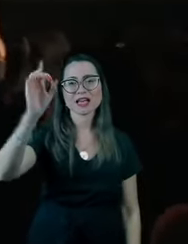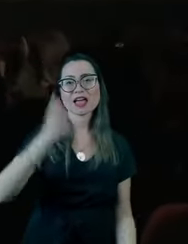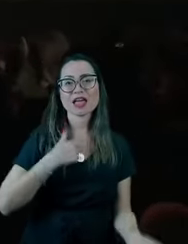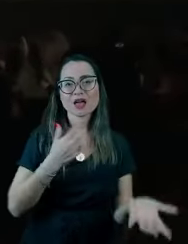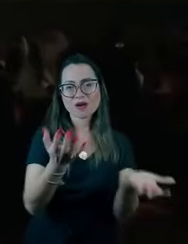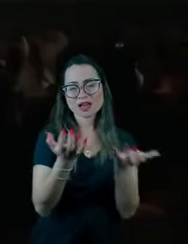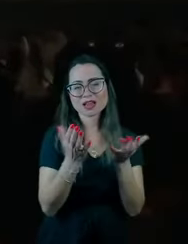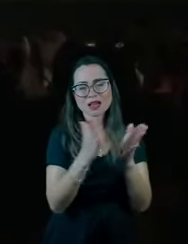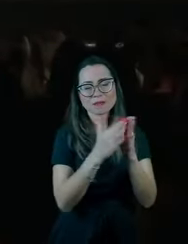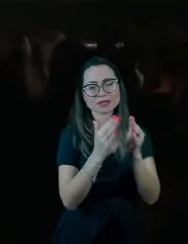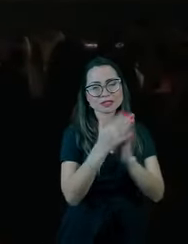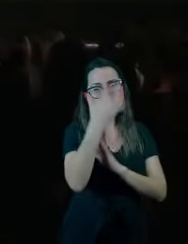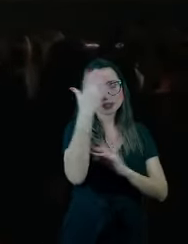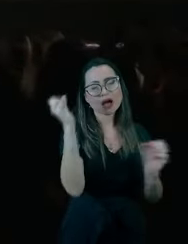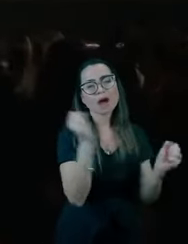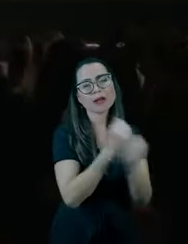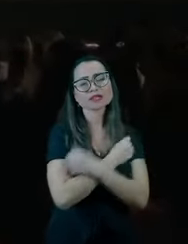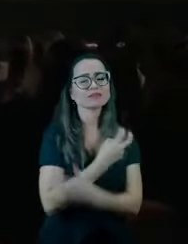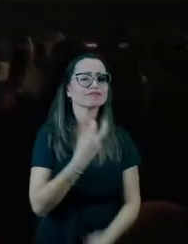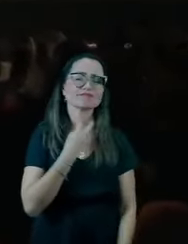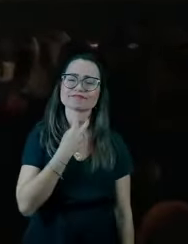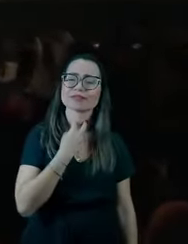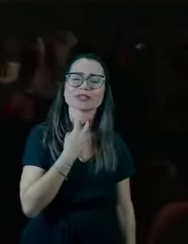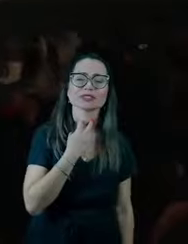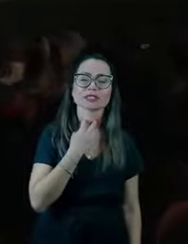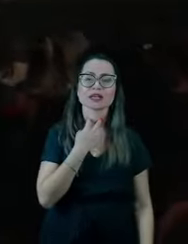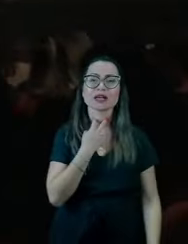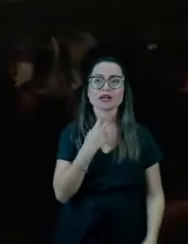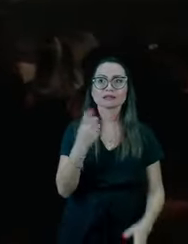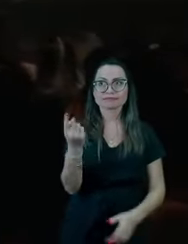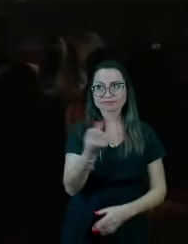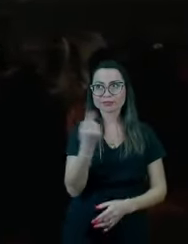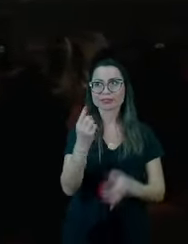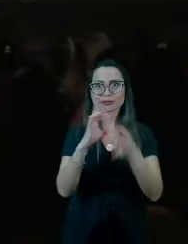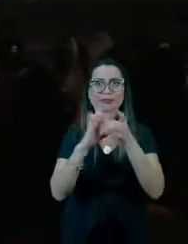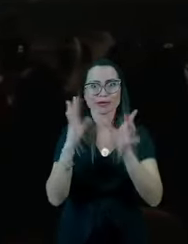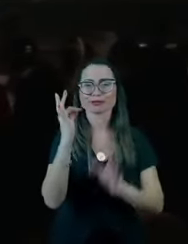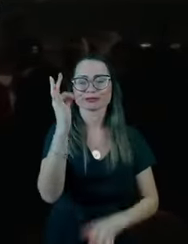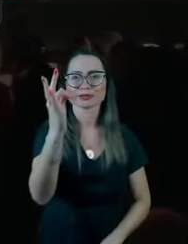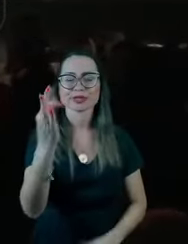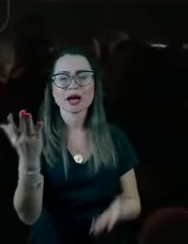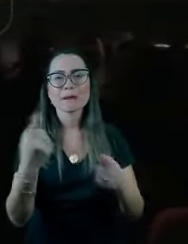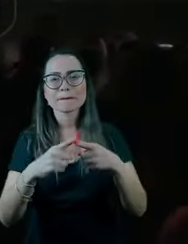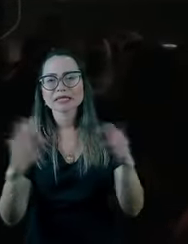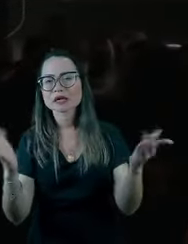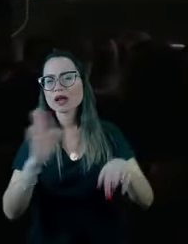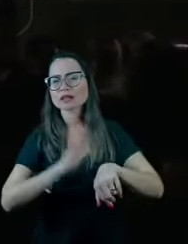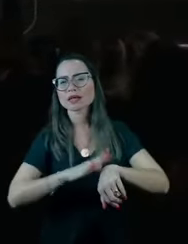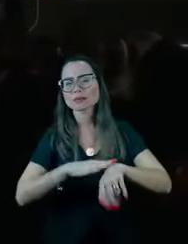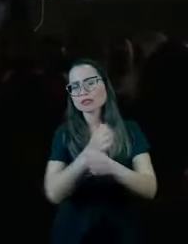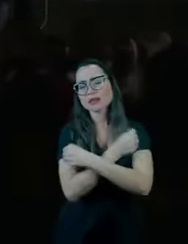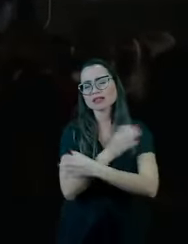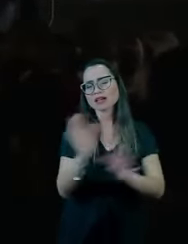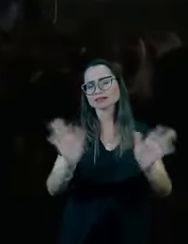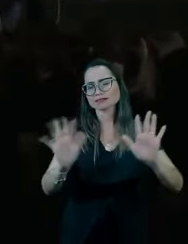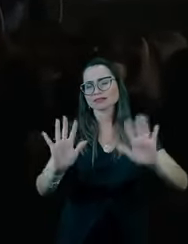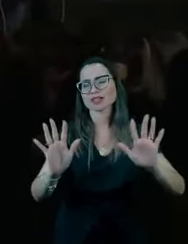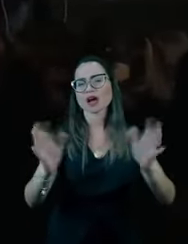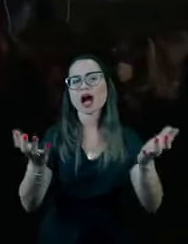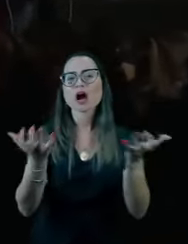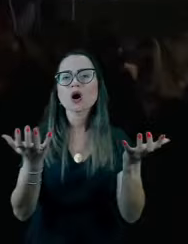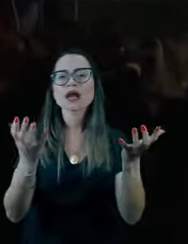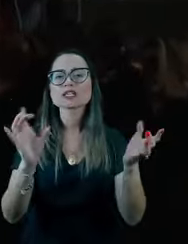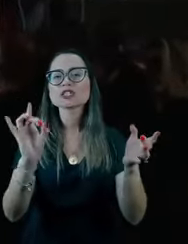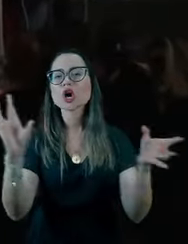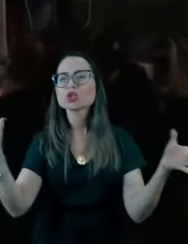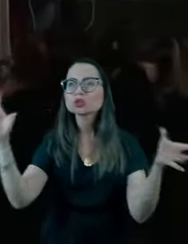viessem abraçar, mas a gente não pode ainda. Nós vamos ser libertos disso. Mas quem sabe esse não seja o tempo de abraçar. Talvez esse tempo de a gente se